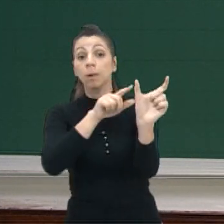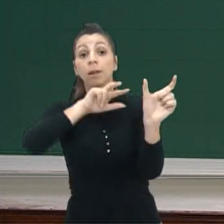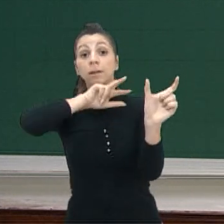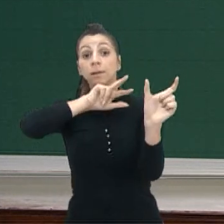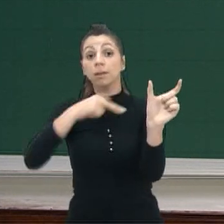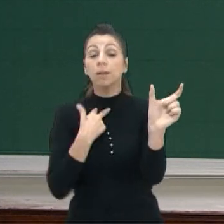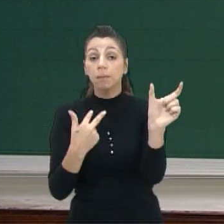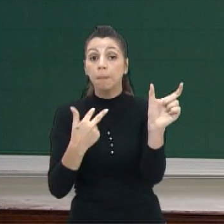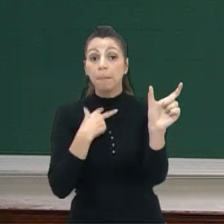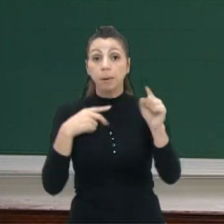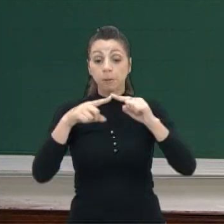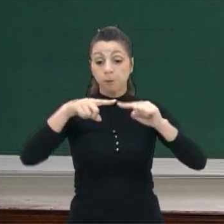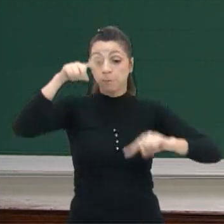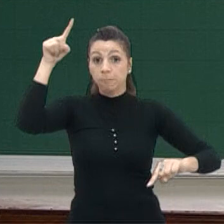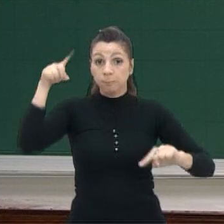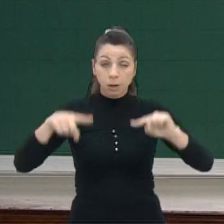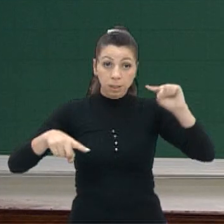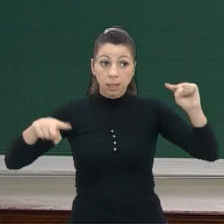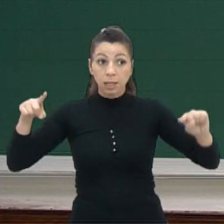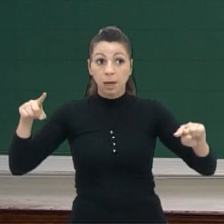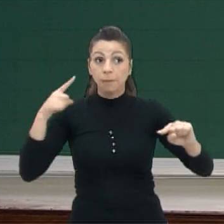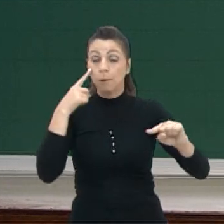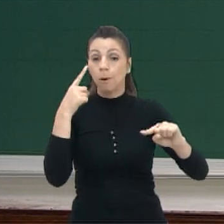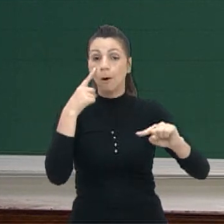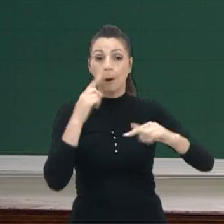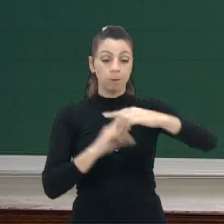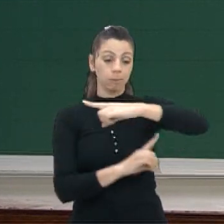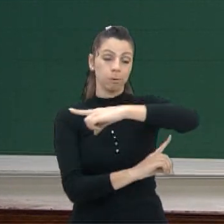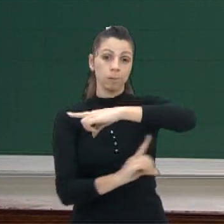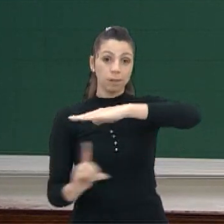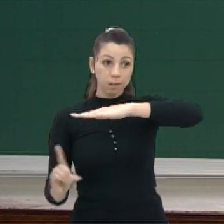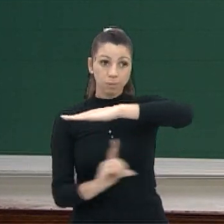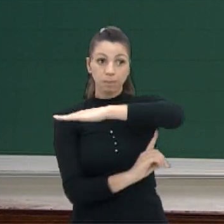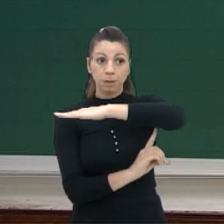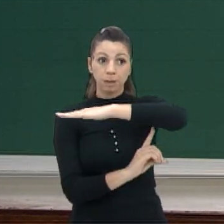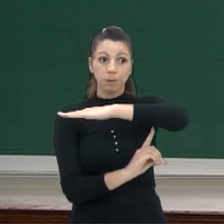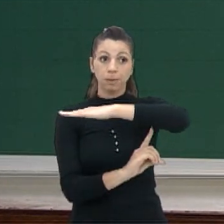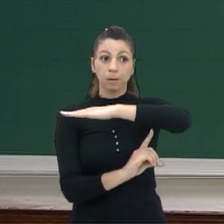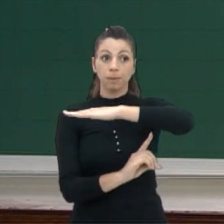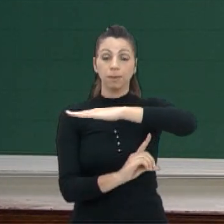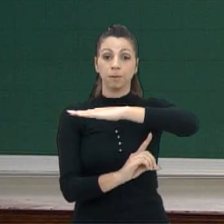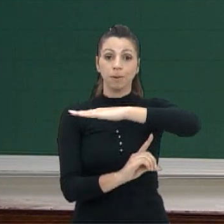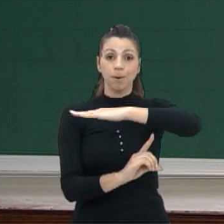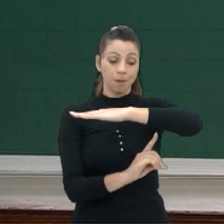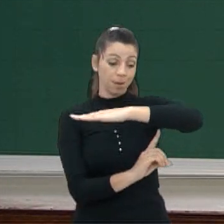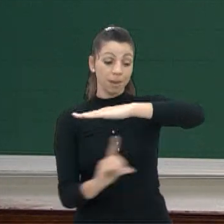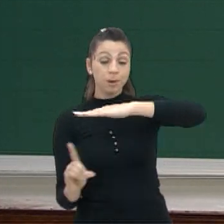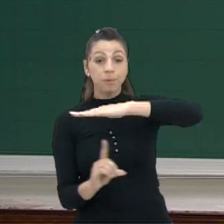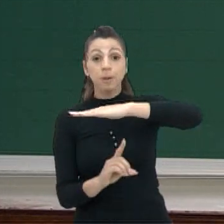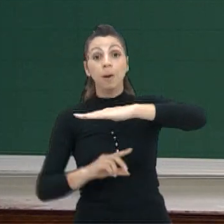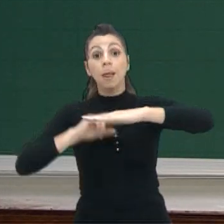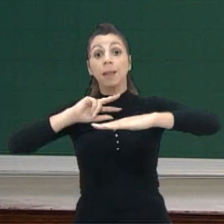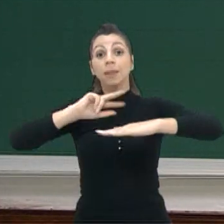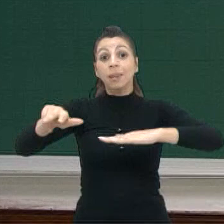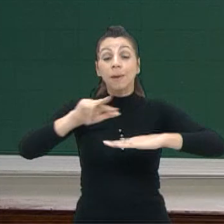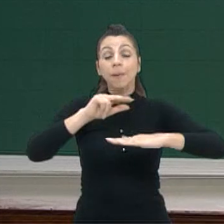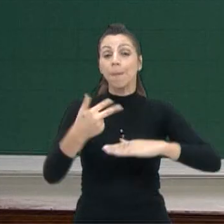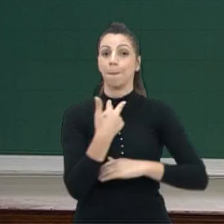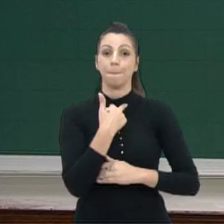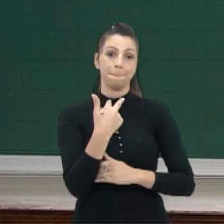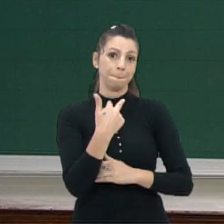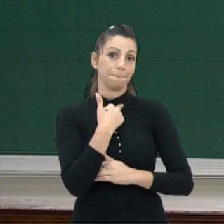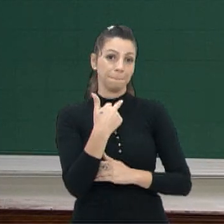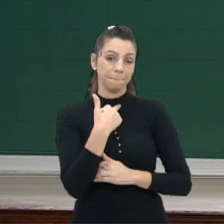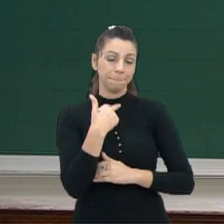ter variável no denominador. E o que está acontecendo aqui? M é denominador e aqui também o M é denominador. Então, no caso da letra C,